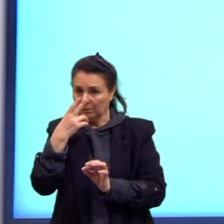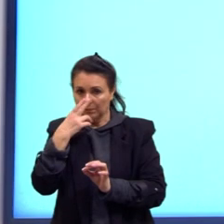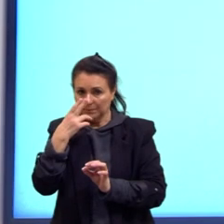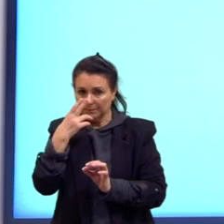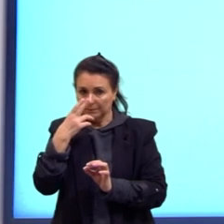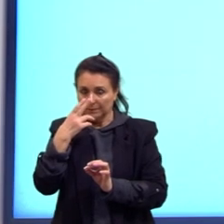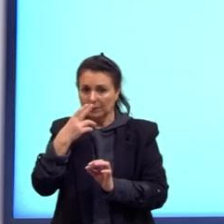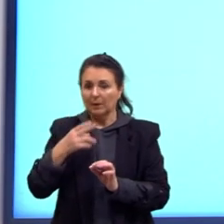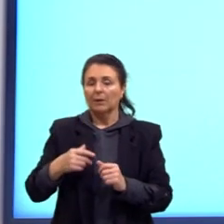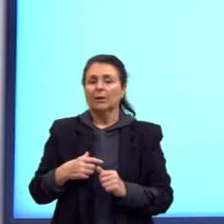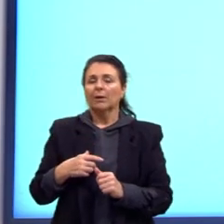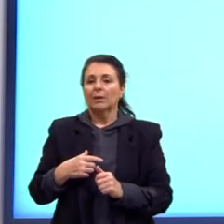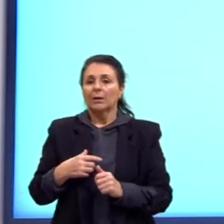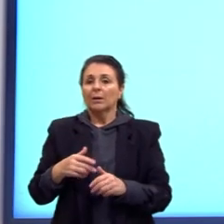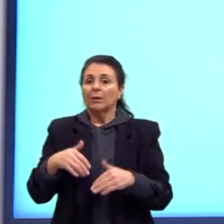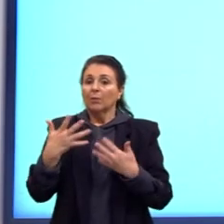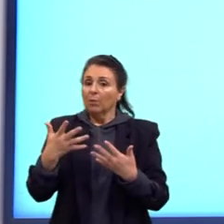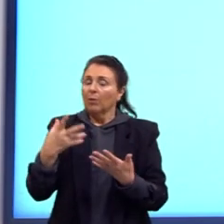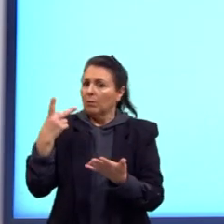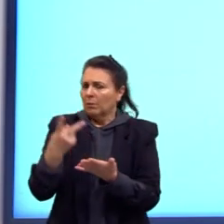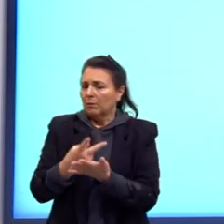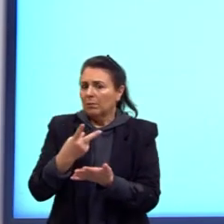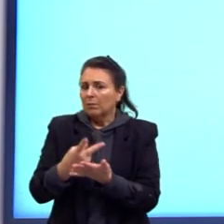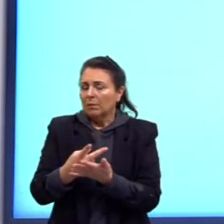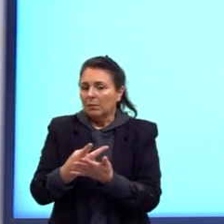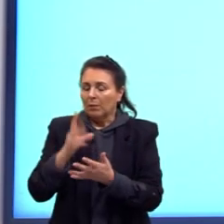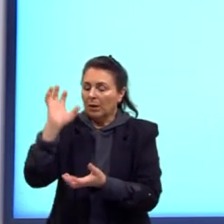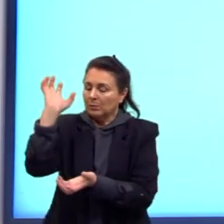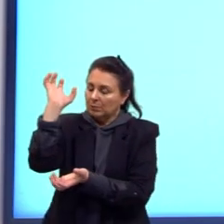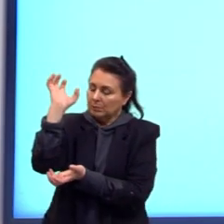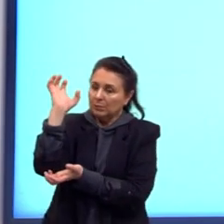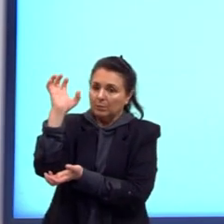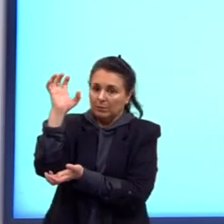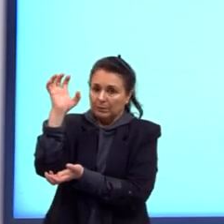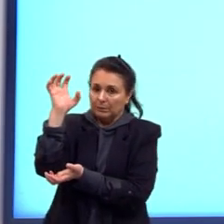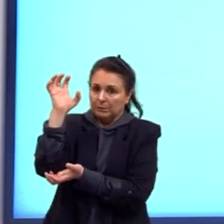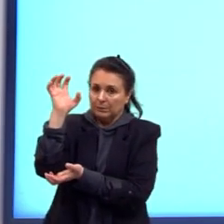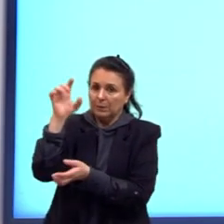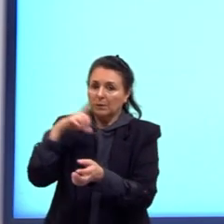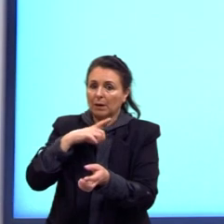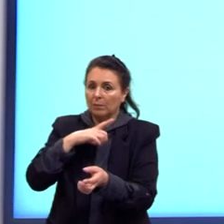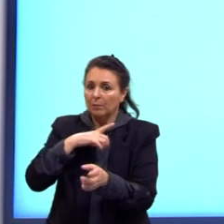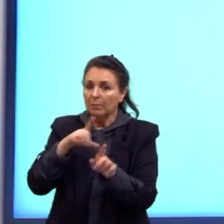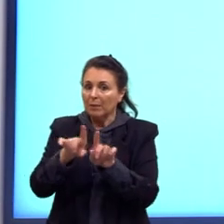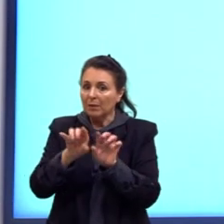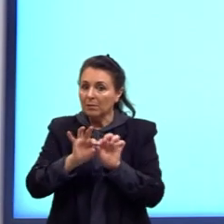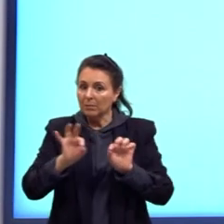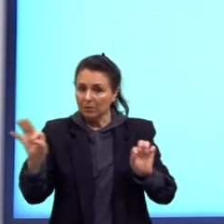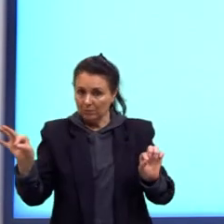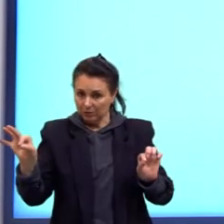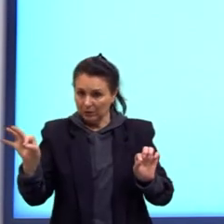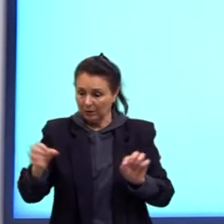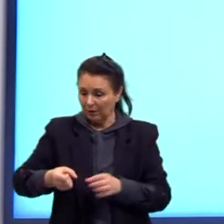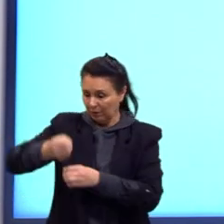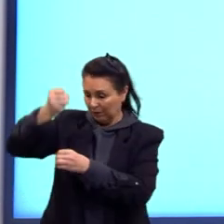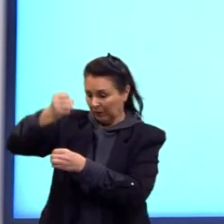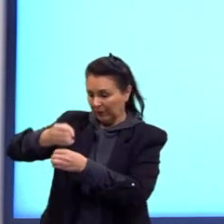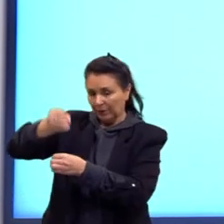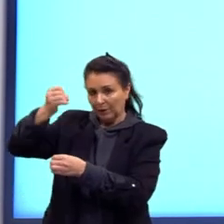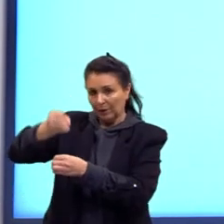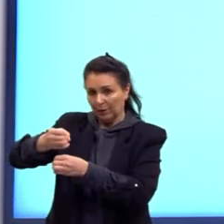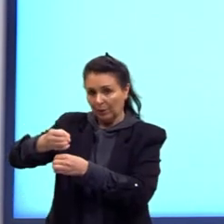quando o esperado então ocorreu quando a sombra teve mesmo tamanho do bastão Thales disse o seguinte